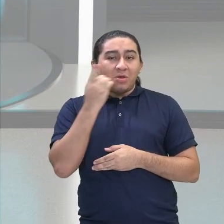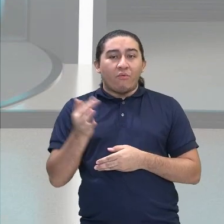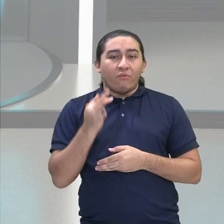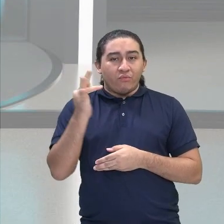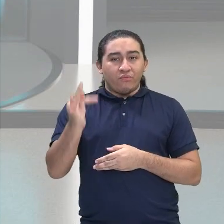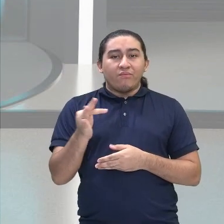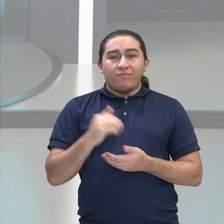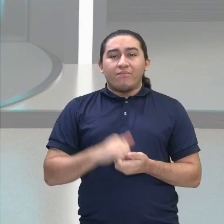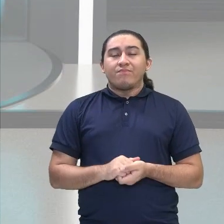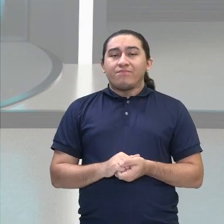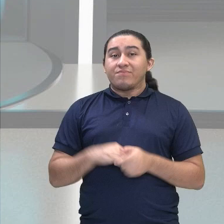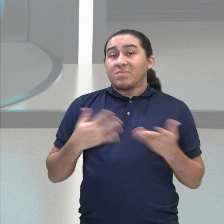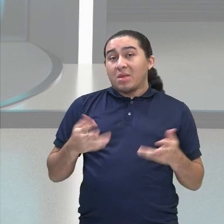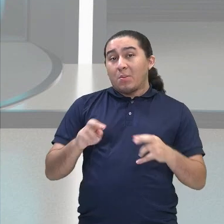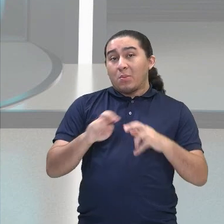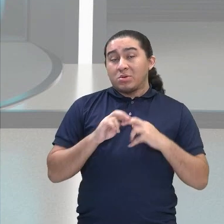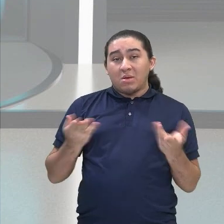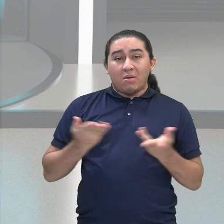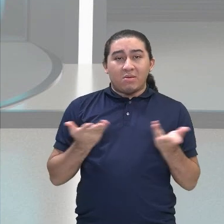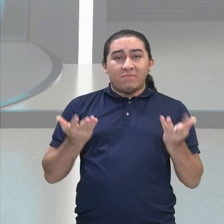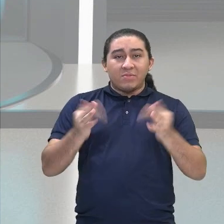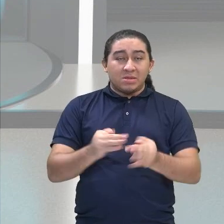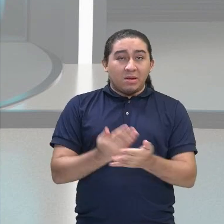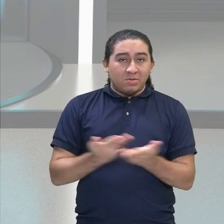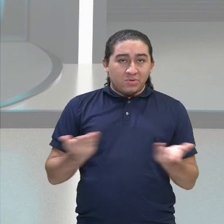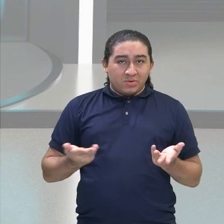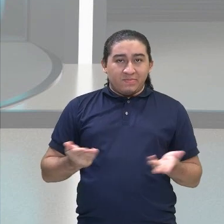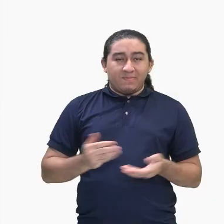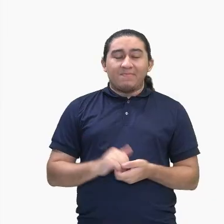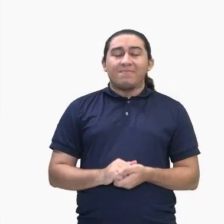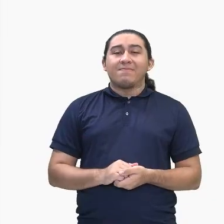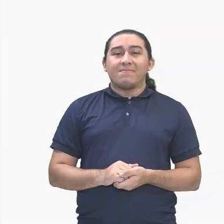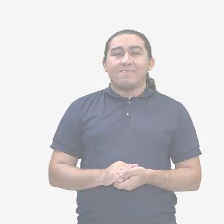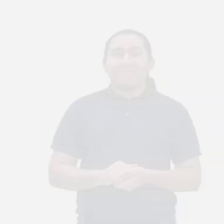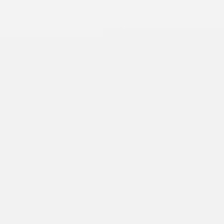corpo. Assim, vamos chegando ao final da nossa aula de hoje.